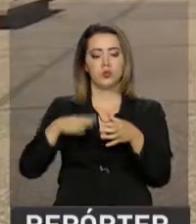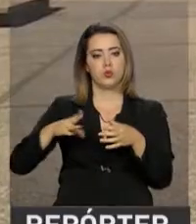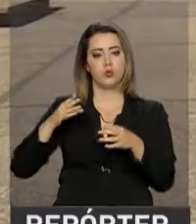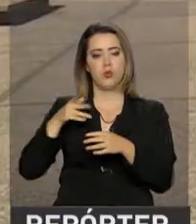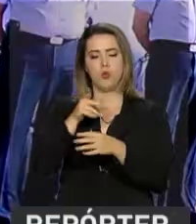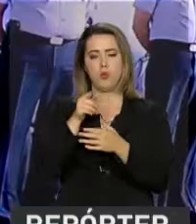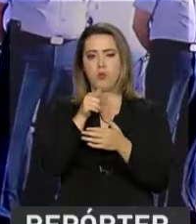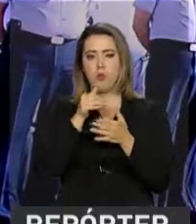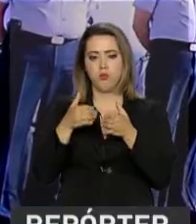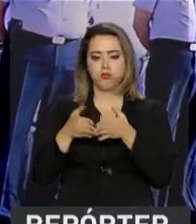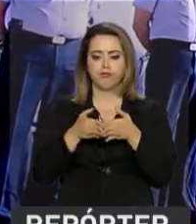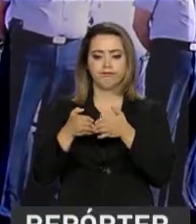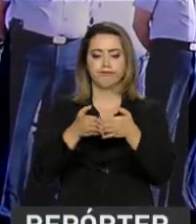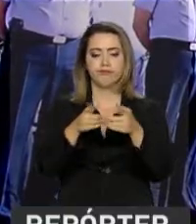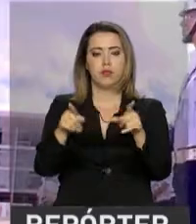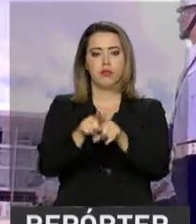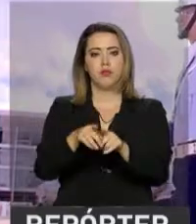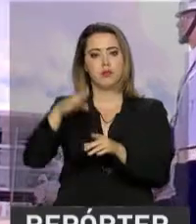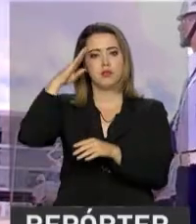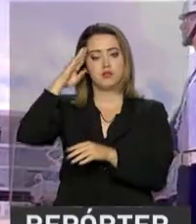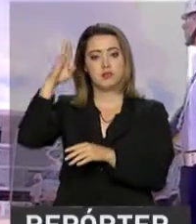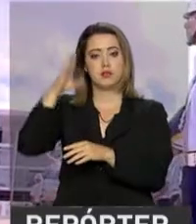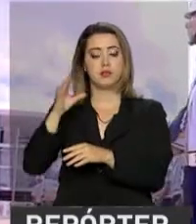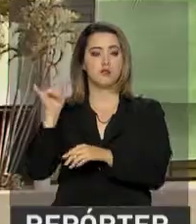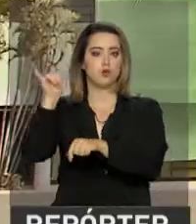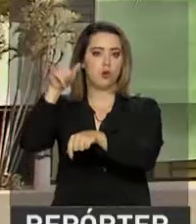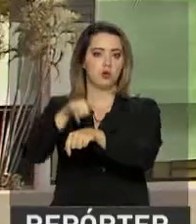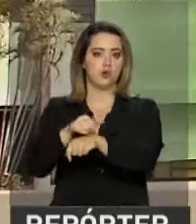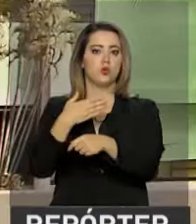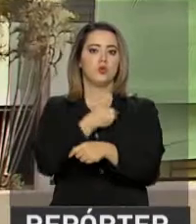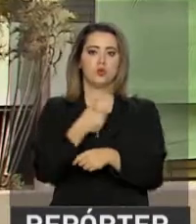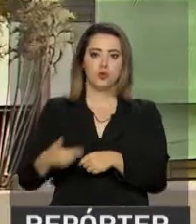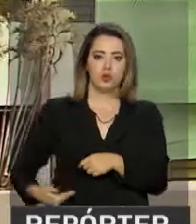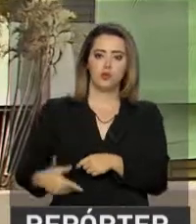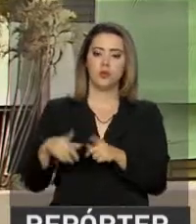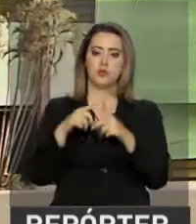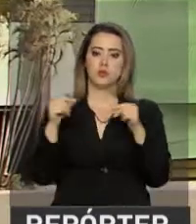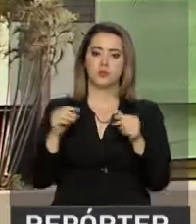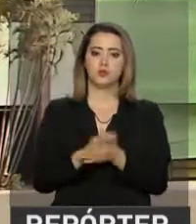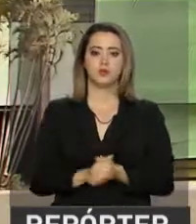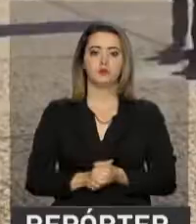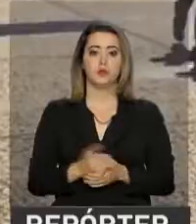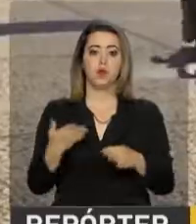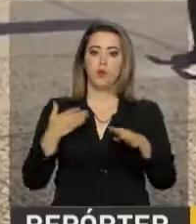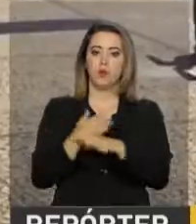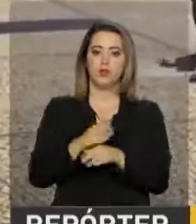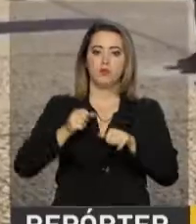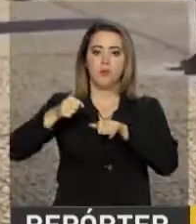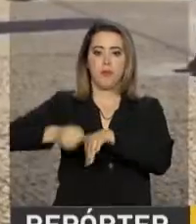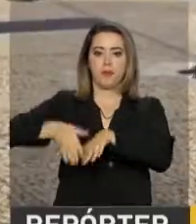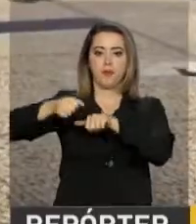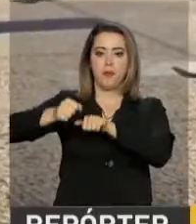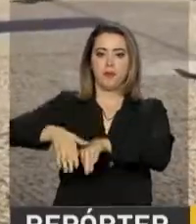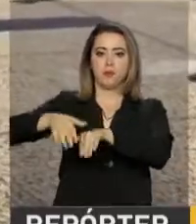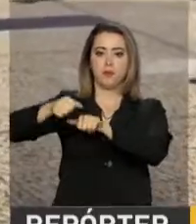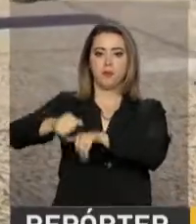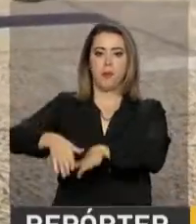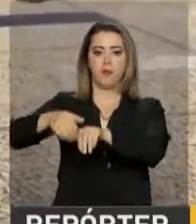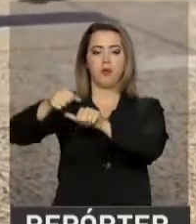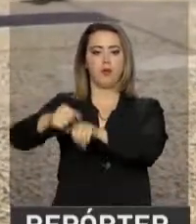ou Aeronáutica e pelo governo do Distrito Federal. A cerimônia acontece então com a entrada da tropa e logo é